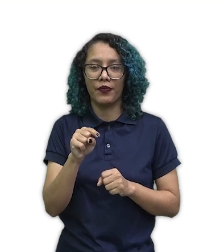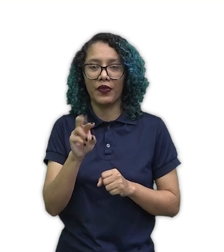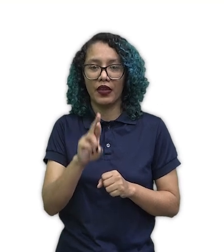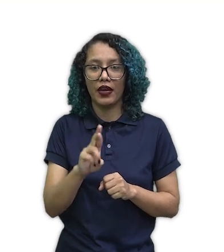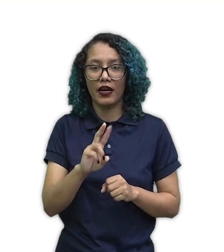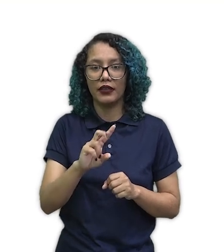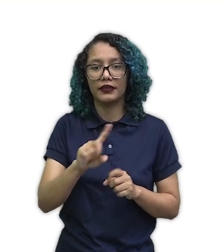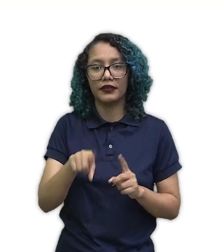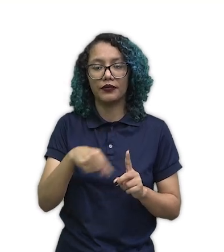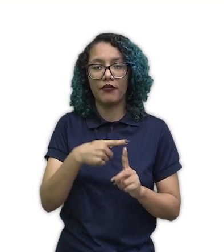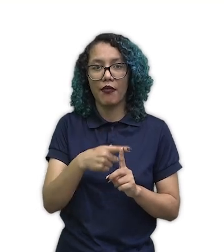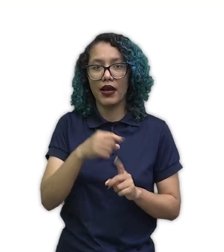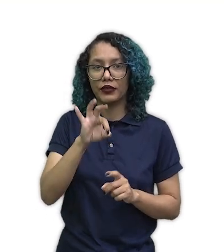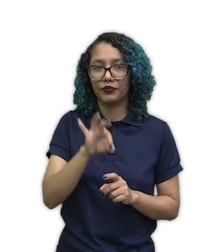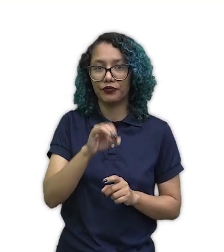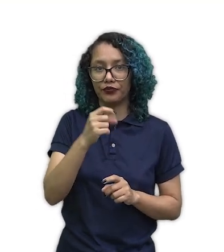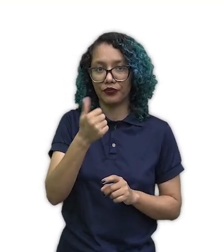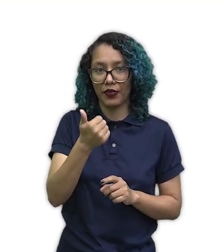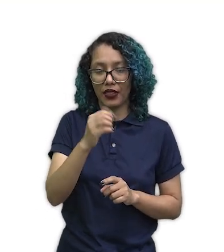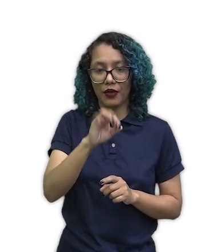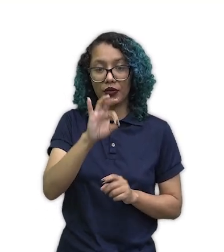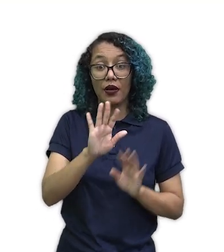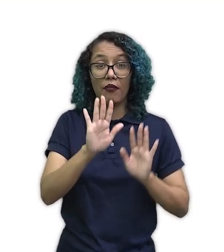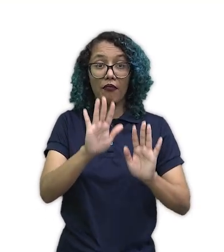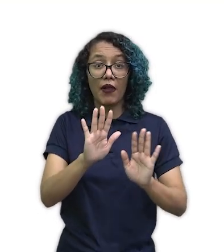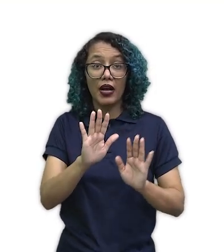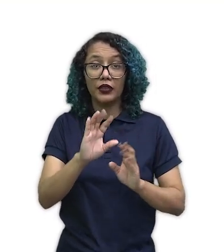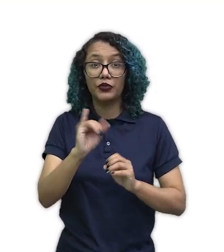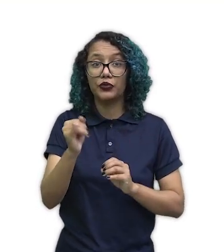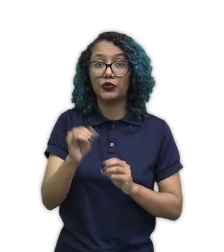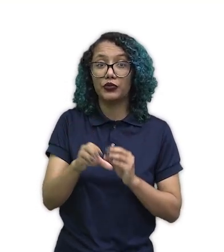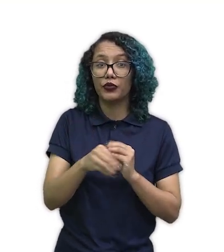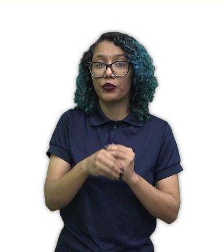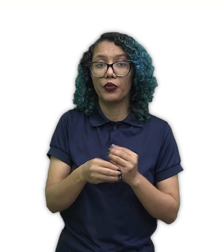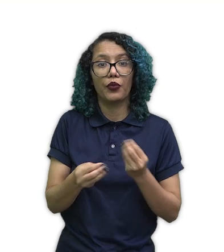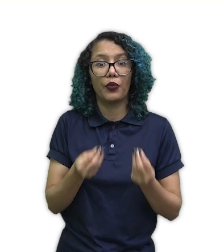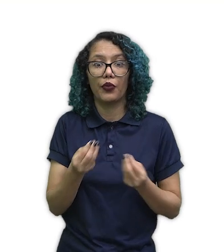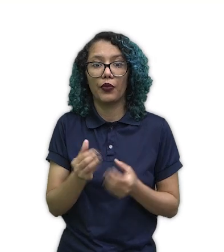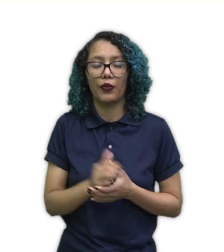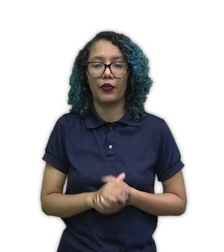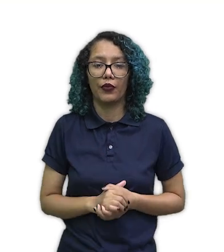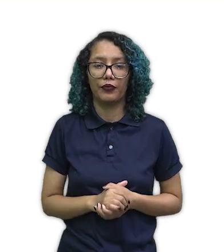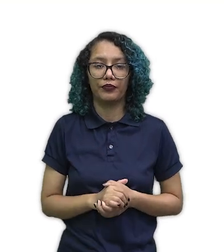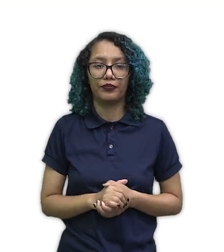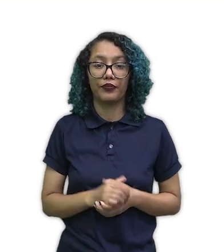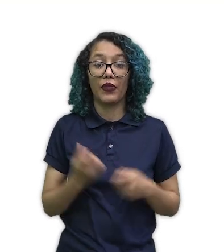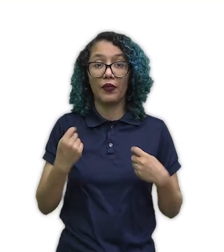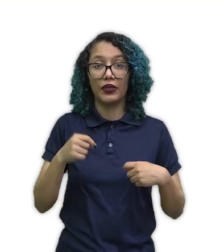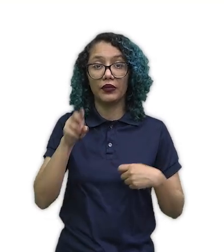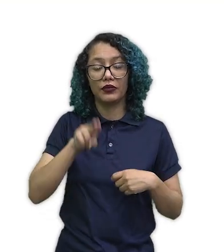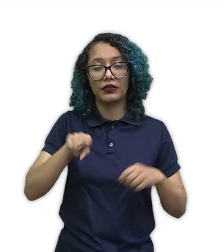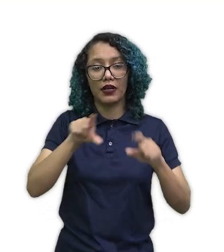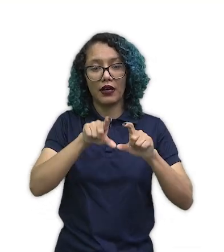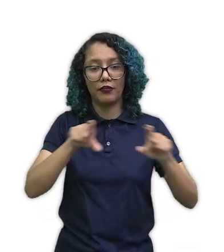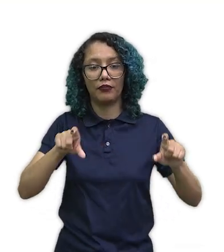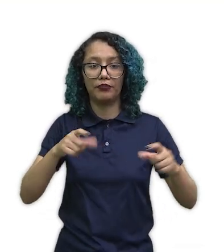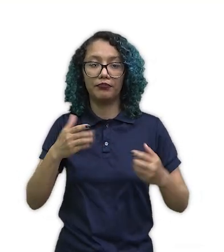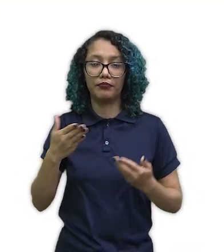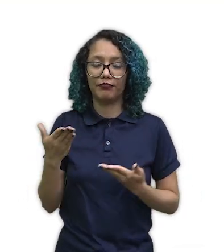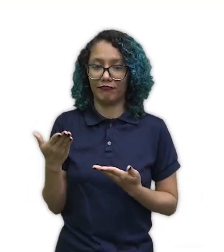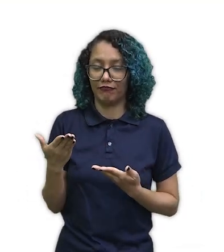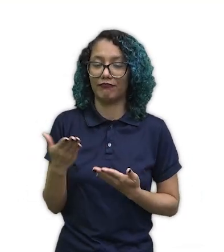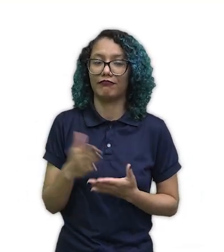juros compostos. E aí, pessoal, esse montante, ó, a gente vai fazer aqui o montante, vou aplicar a fórmula, é igual ao capital